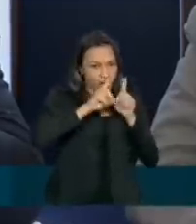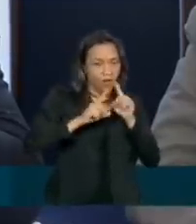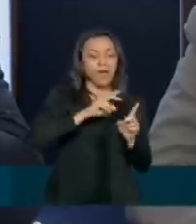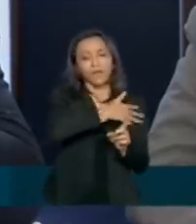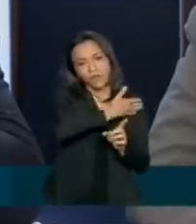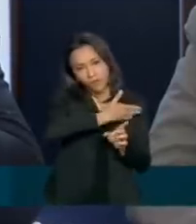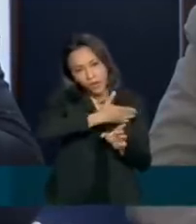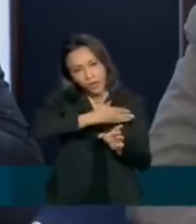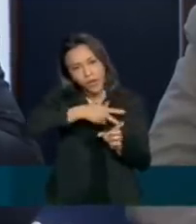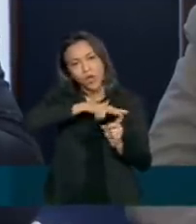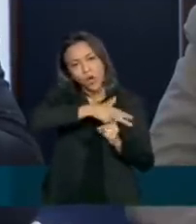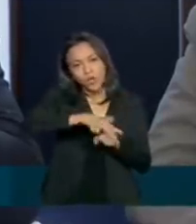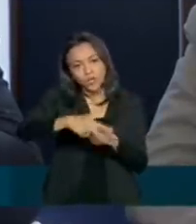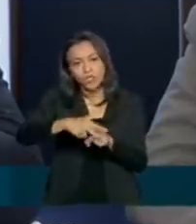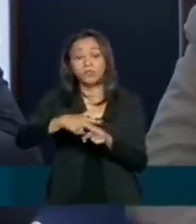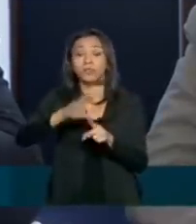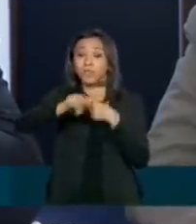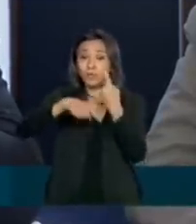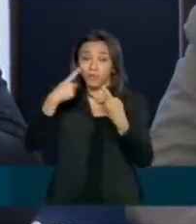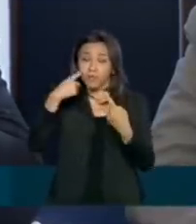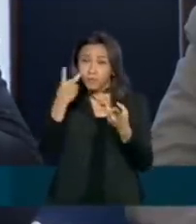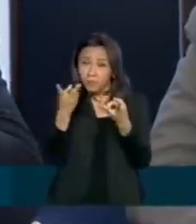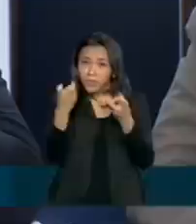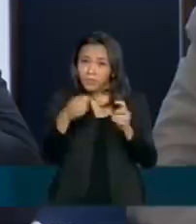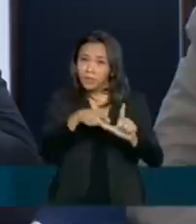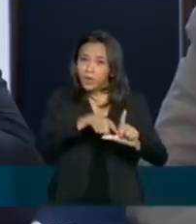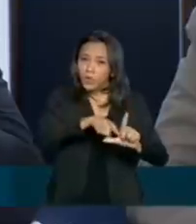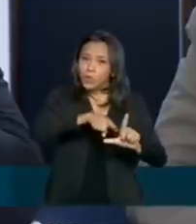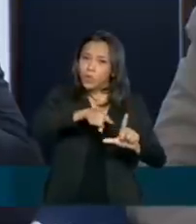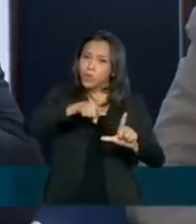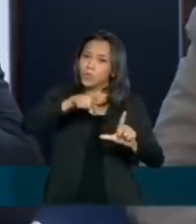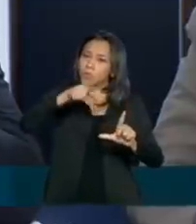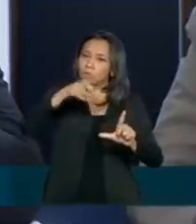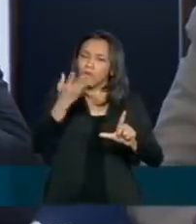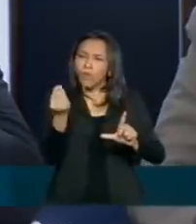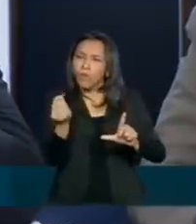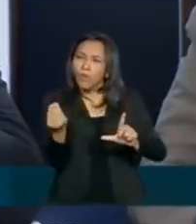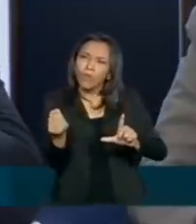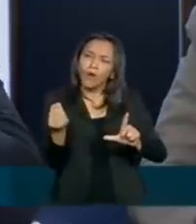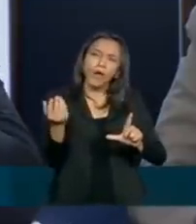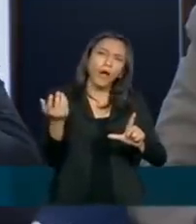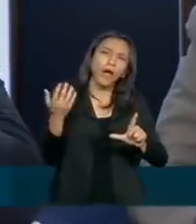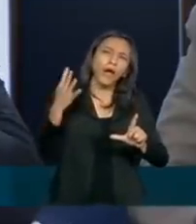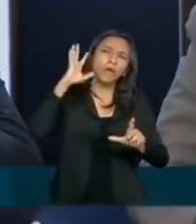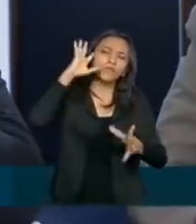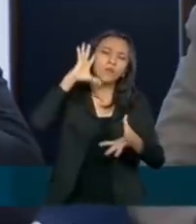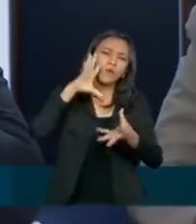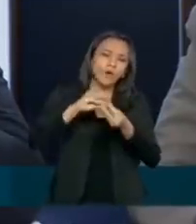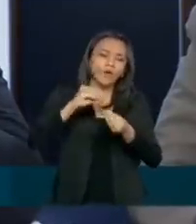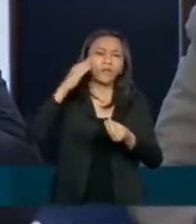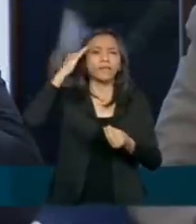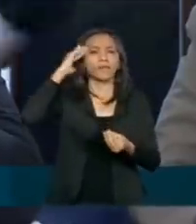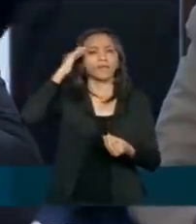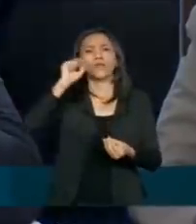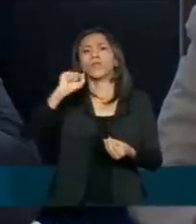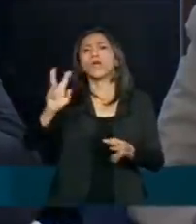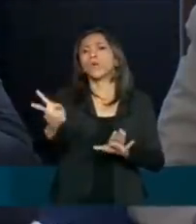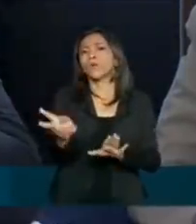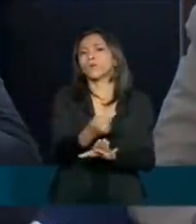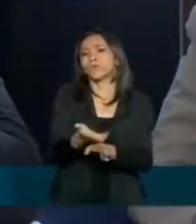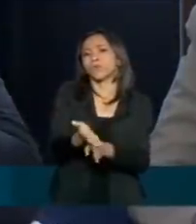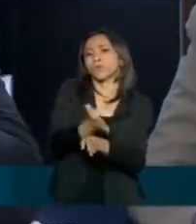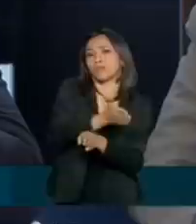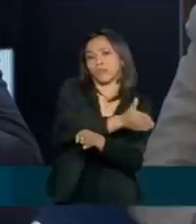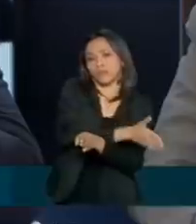curva. E se você observa a verdadeira curva, você passa a entender o que aconteceu. No momento que você não tem